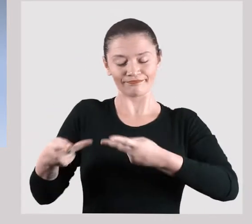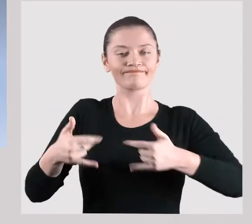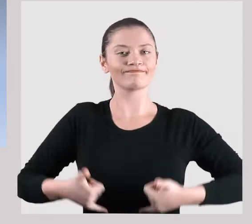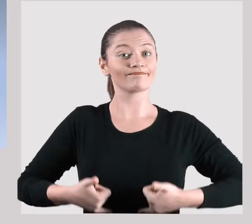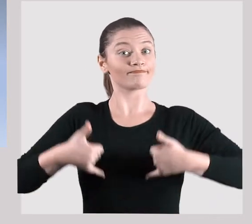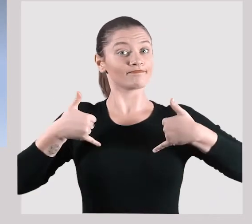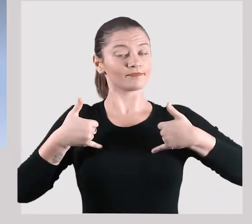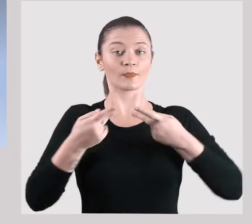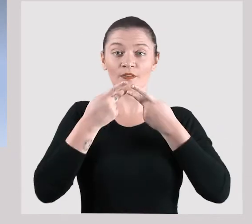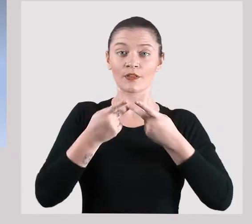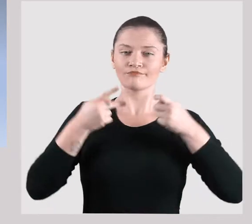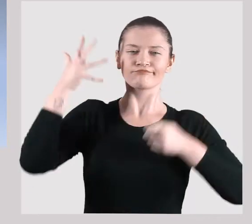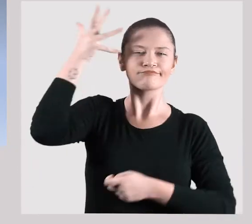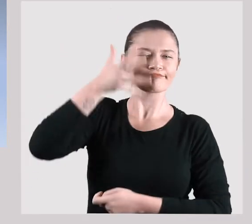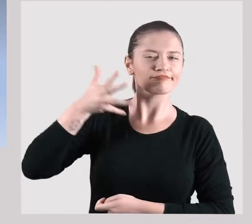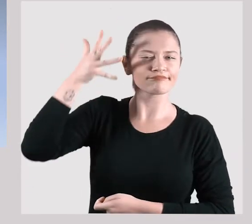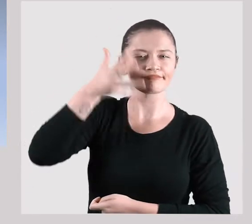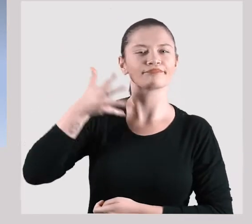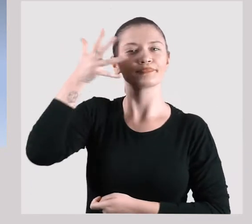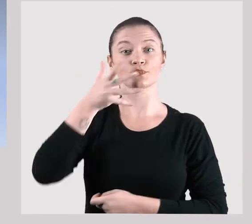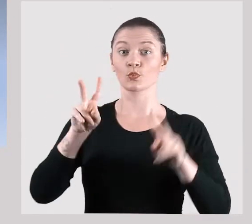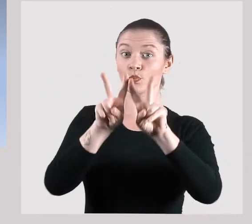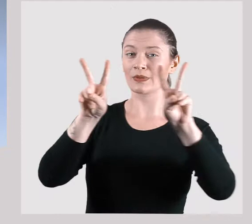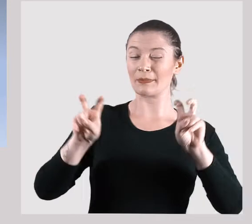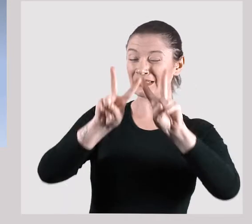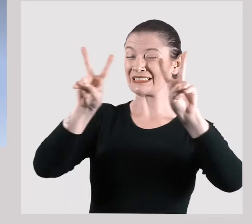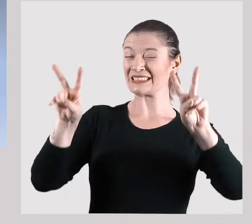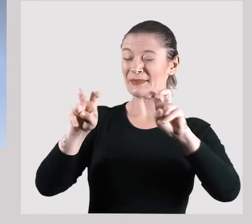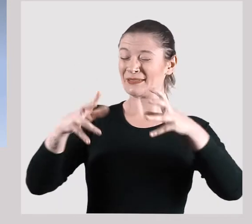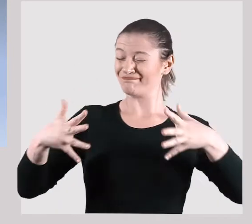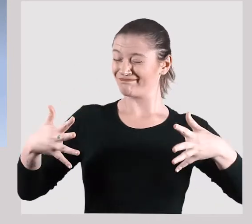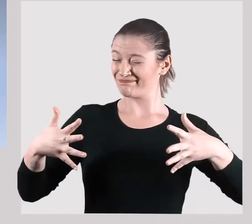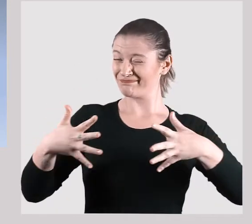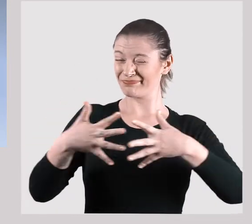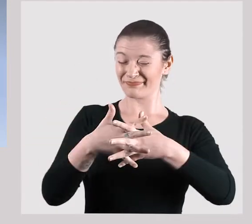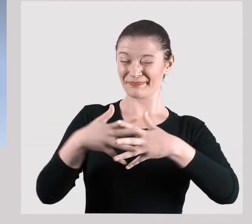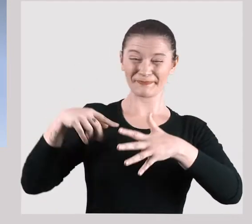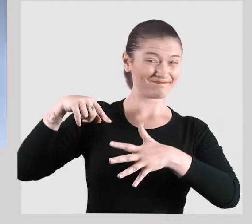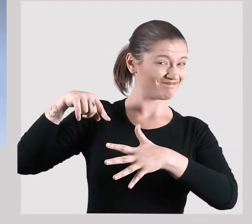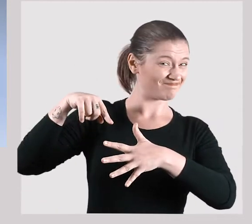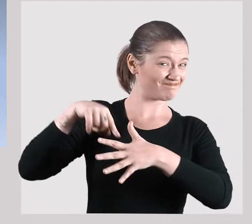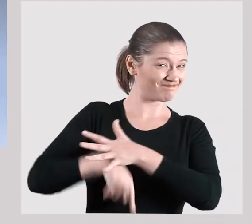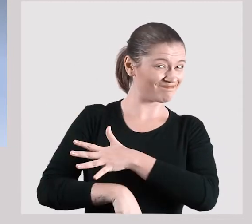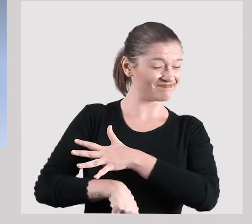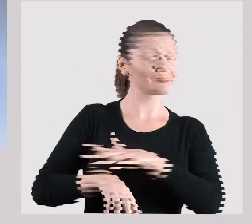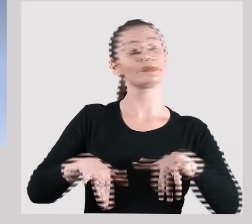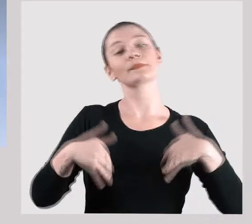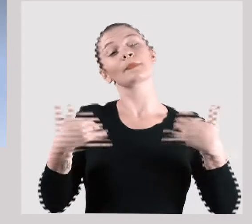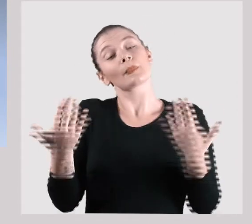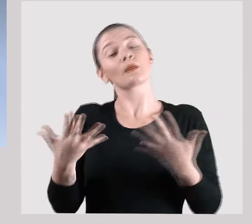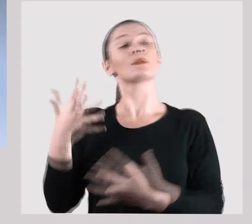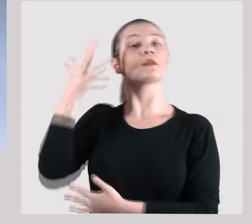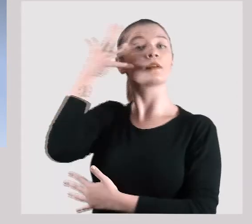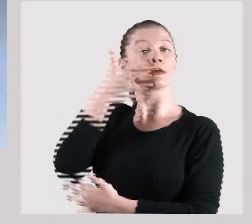assunto. É um assunto muito complexo, muito profundo. Então, a